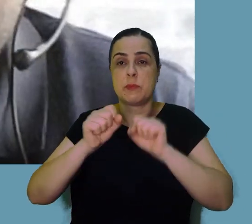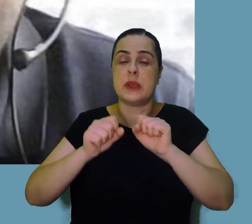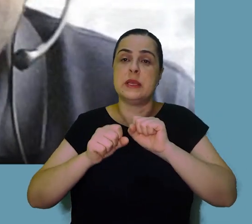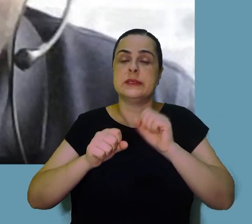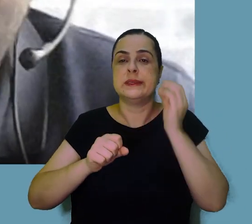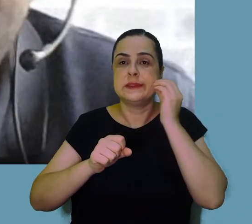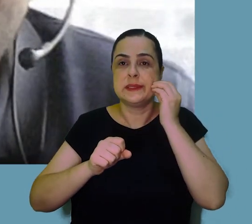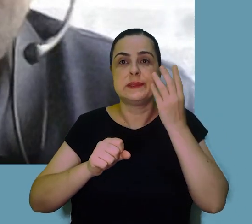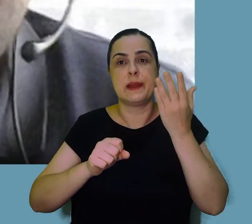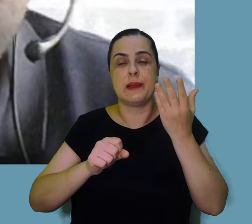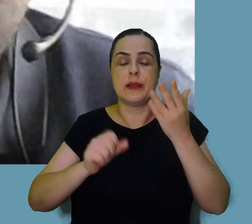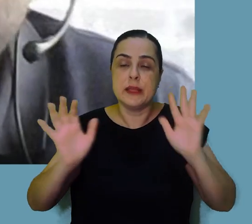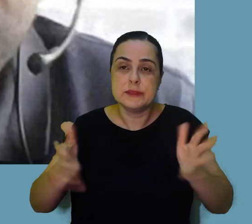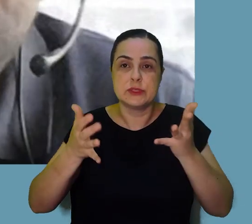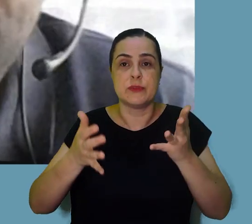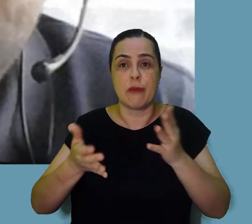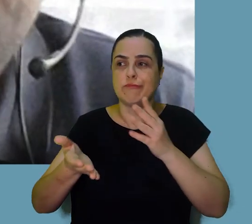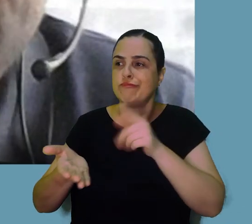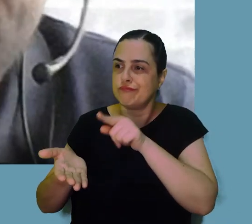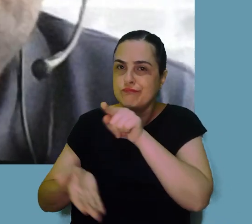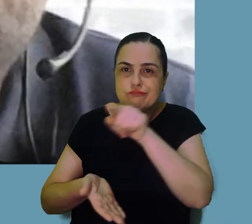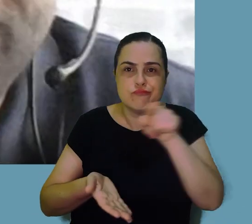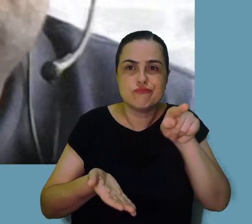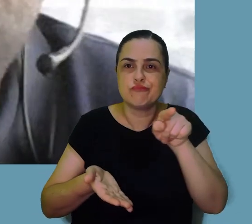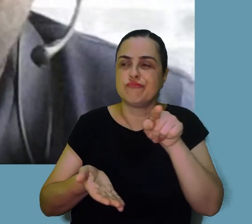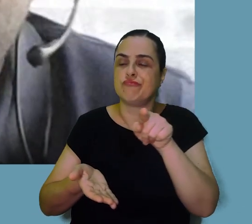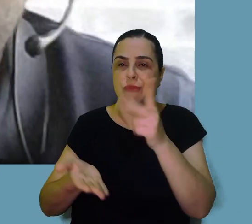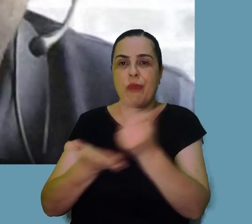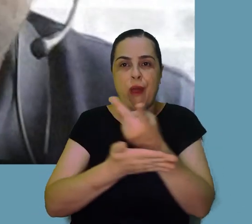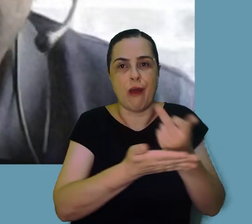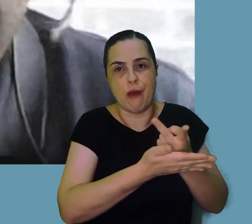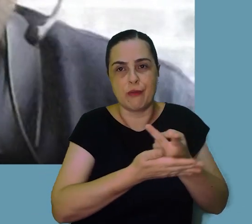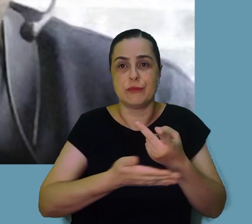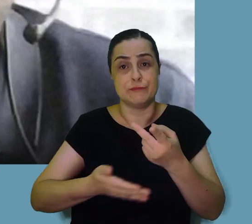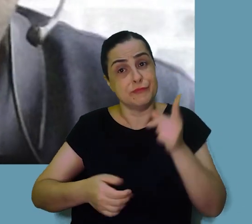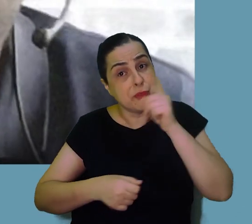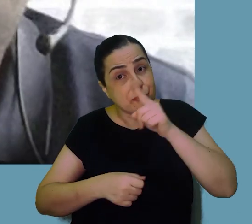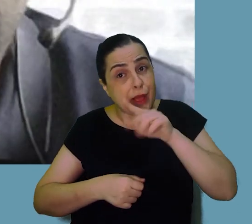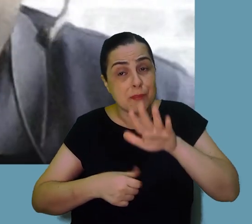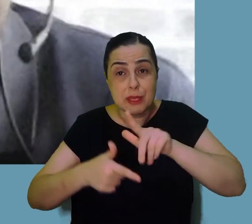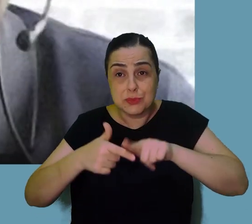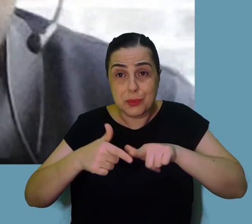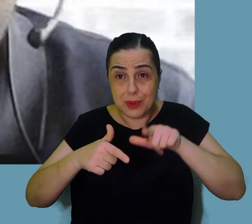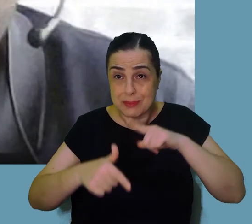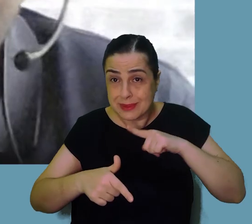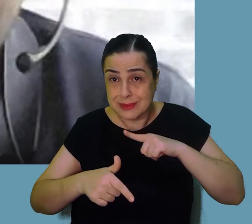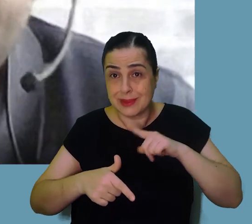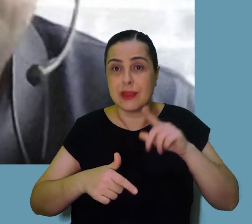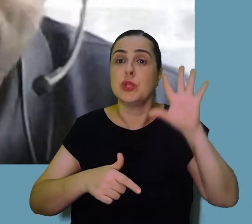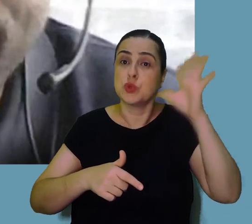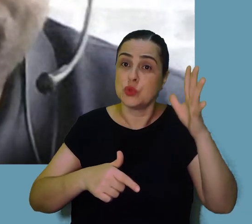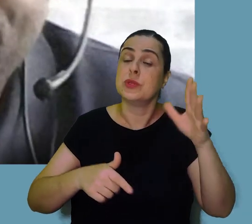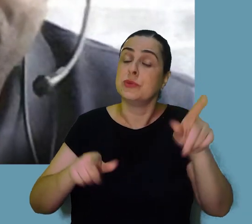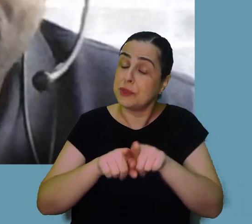Tem sido uma grande falha e os setores não têm conversado sobre isso como uma problemática que tem solução. Não tinha diagnóstico, agora